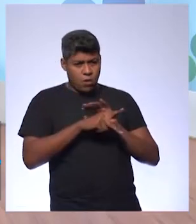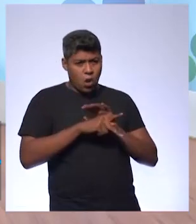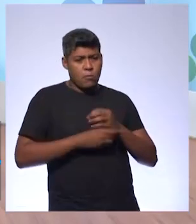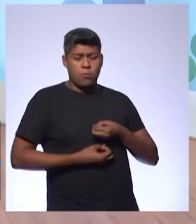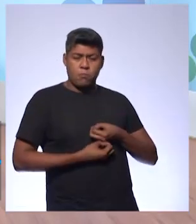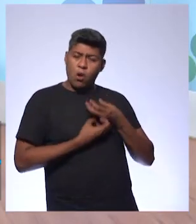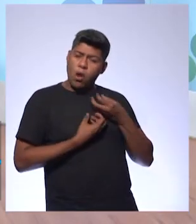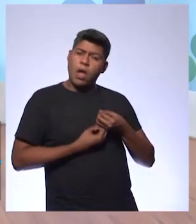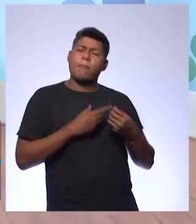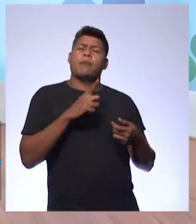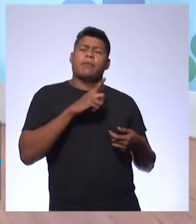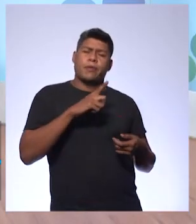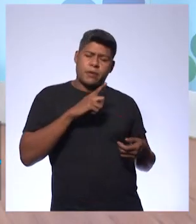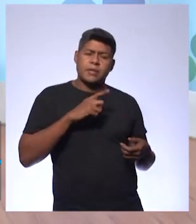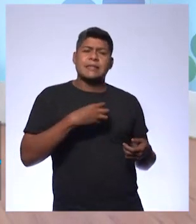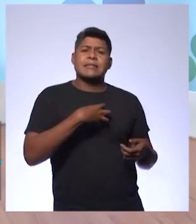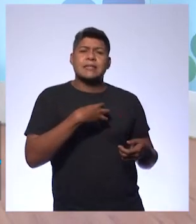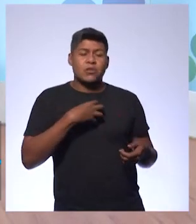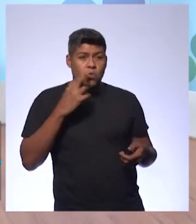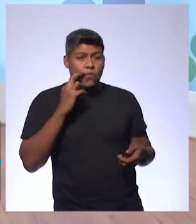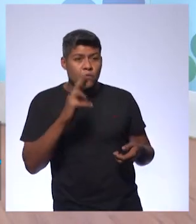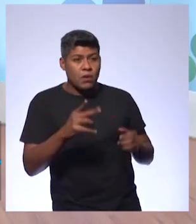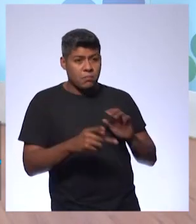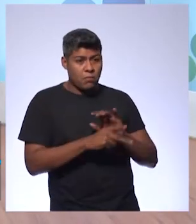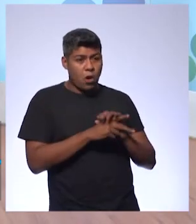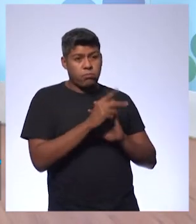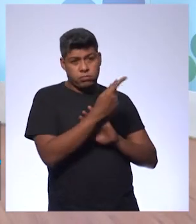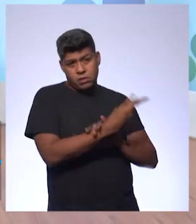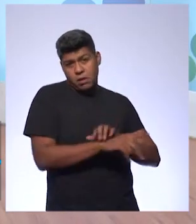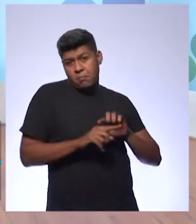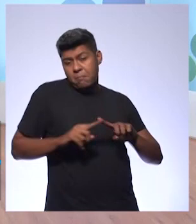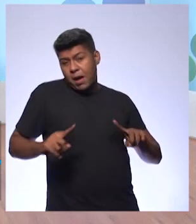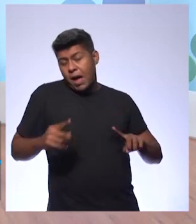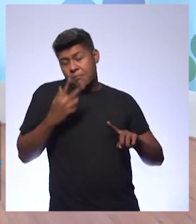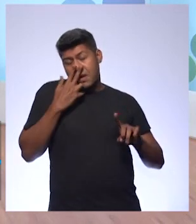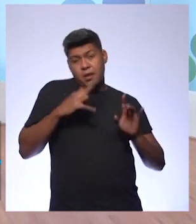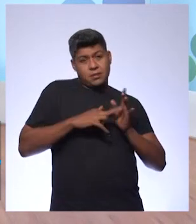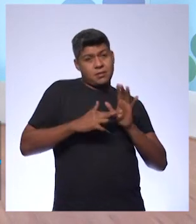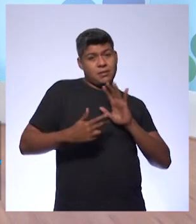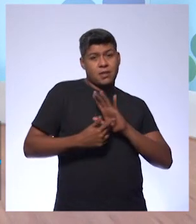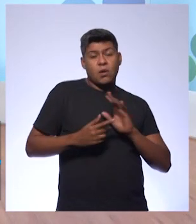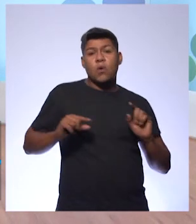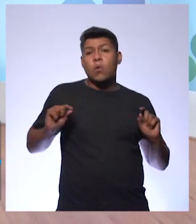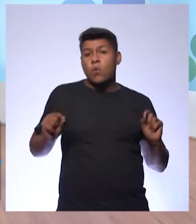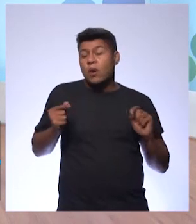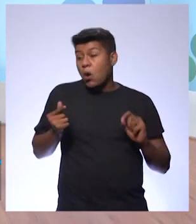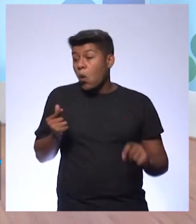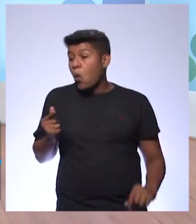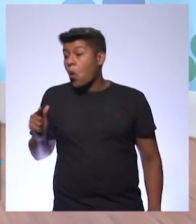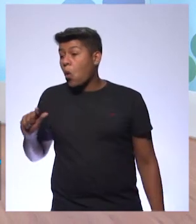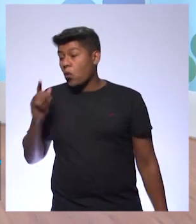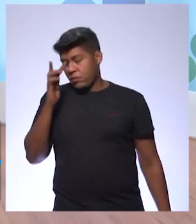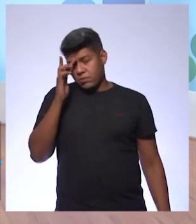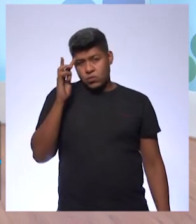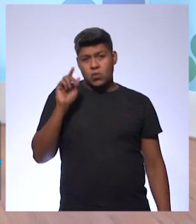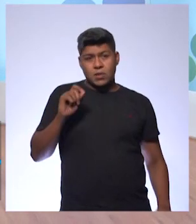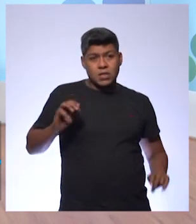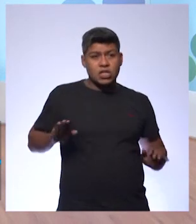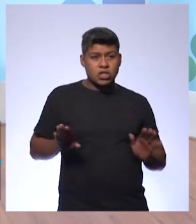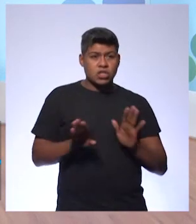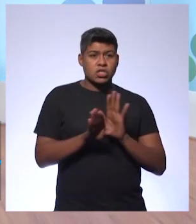intencionalidade. houve um sentido. Ele enxergou um sentido naquilo. Uhum. Mas não significa que o outro vá